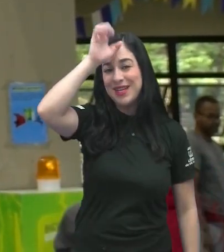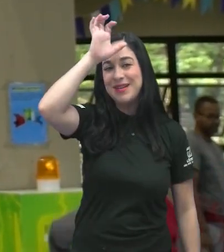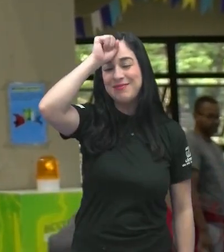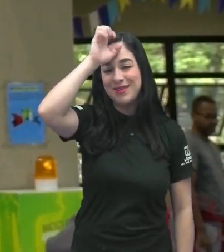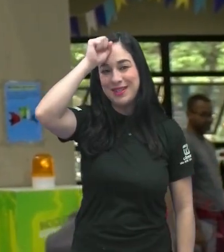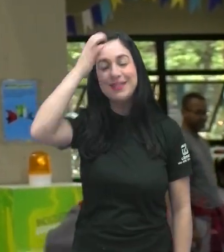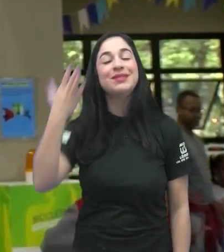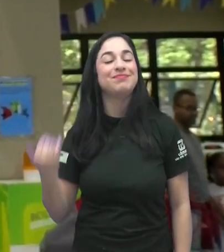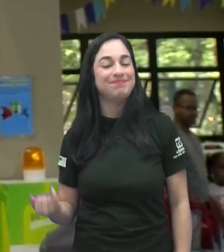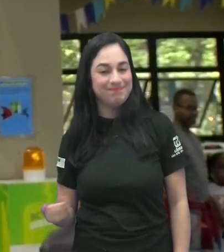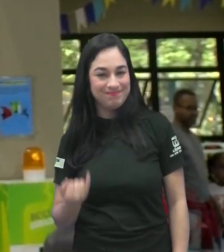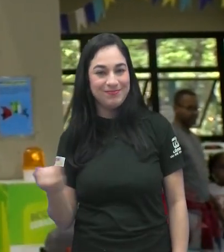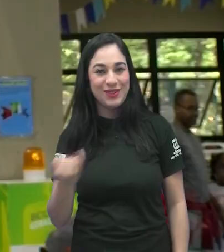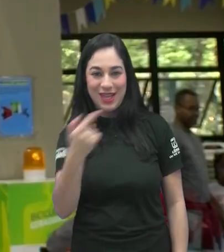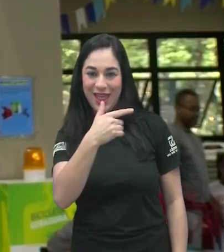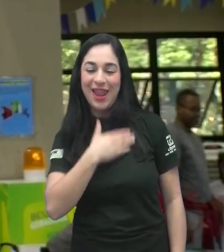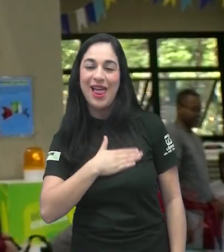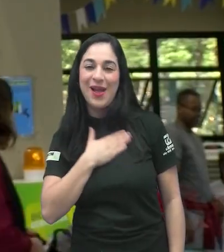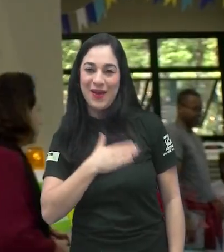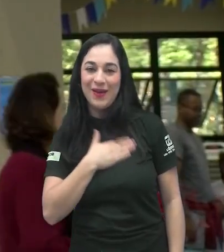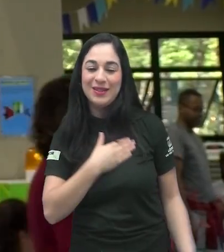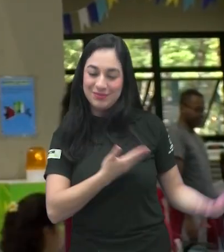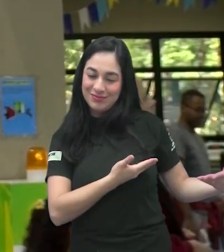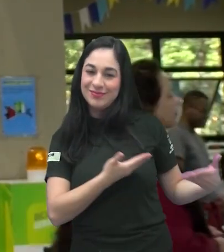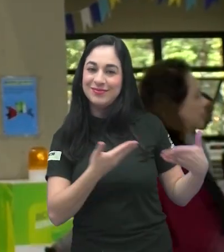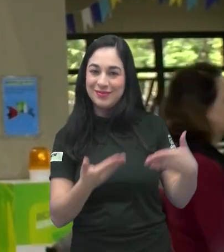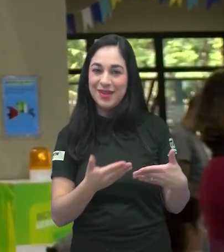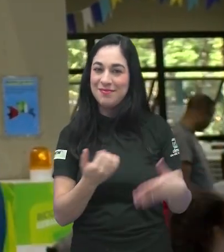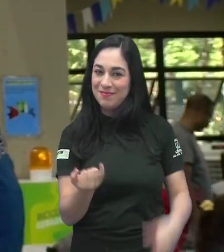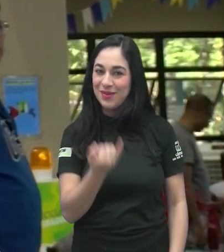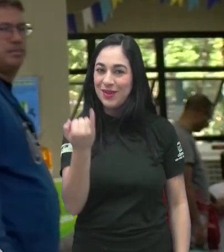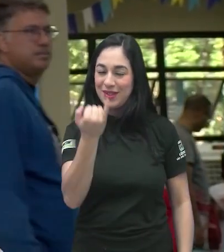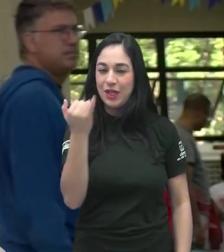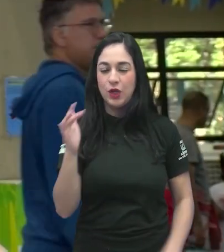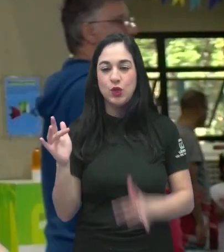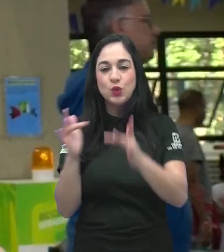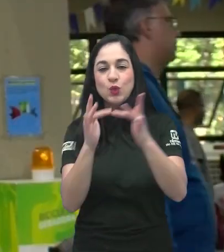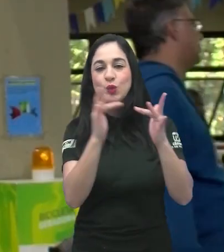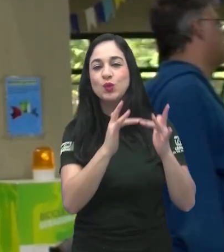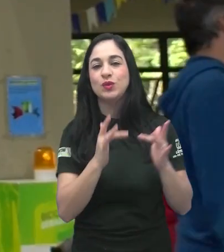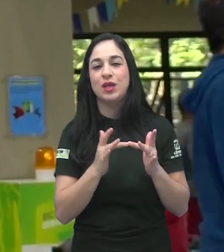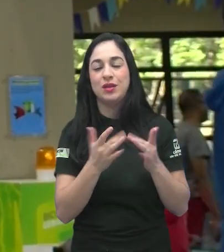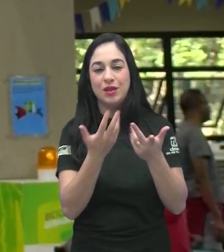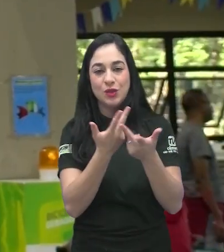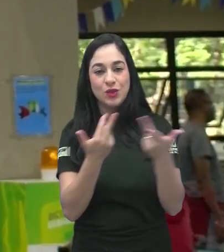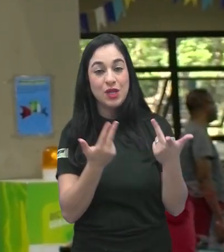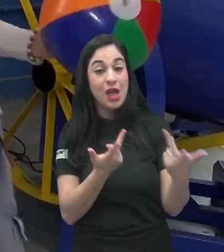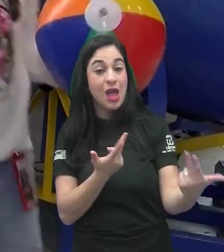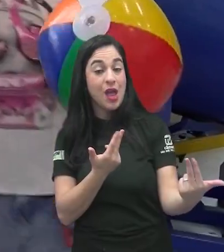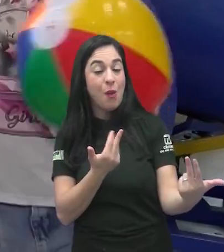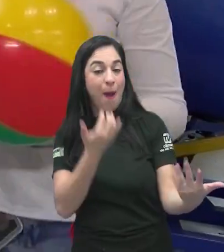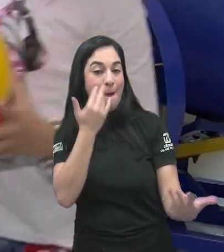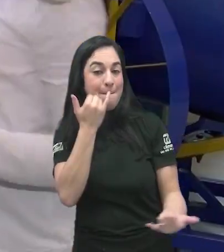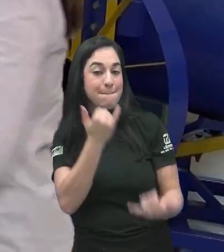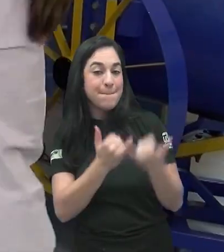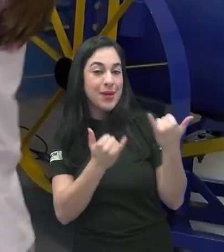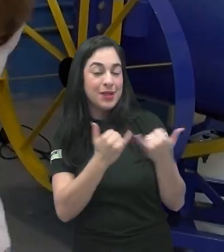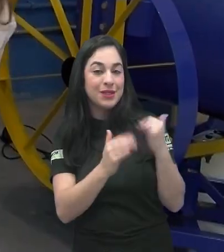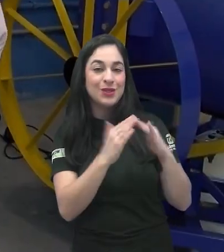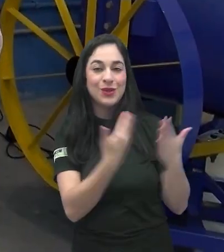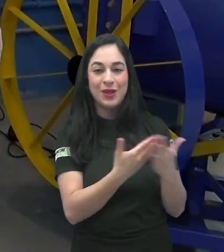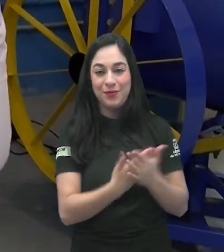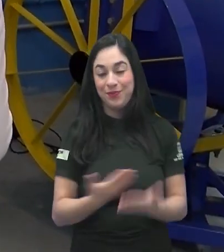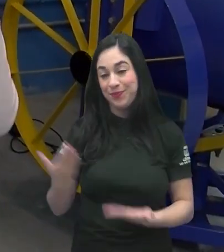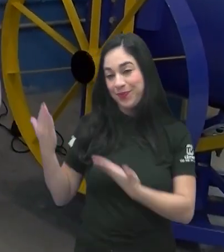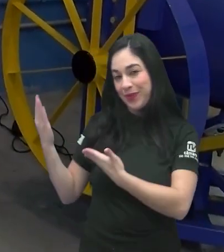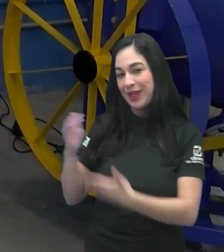mais. Então é tudo que ela gosta, né? E conecta mais com as coisas da escola e do dia a dia dela. A Isadora, de 10